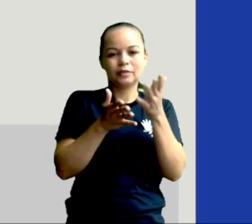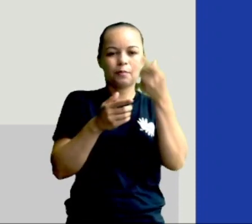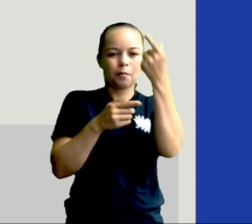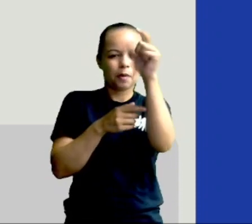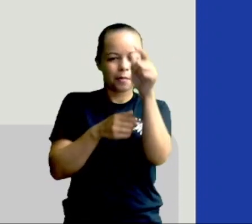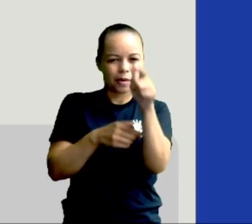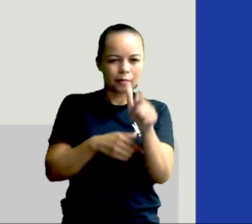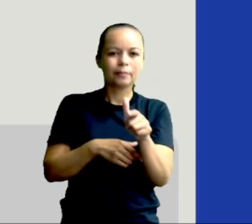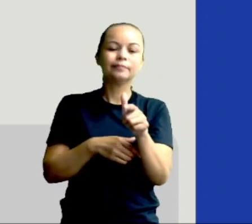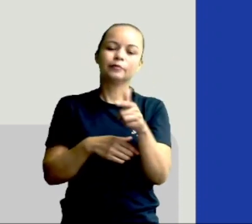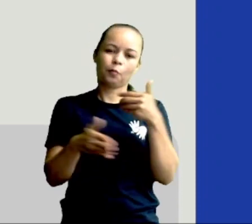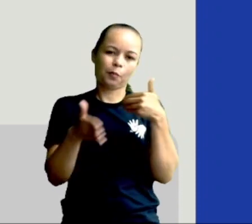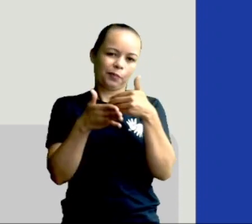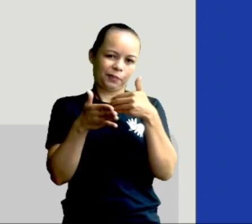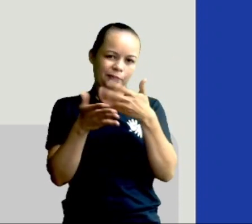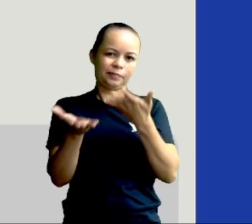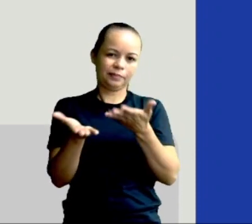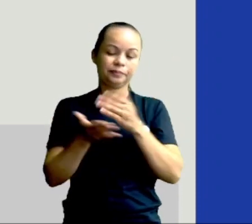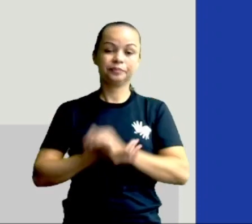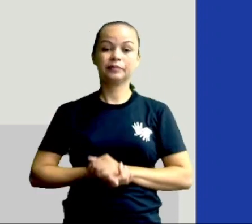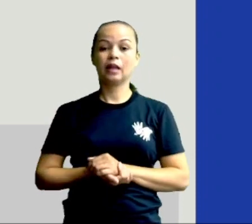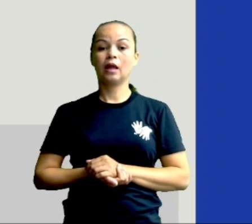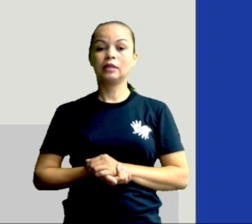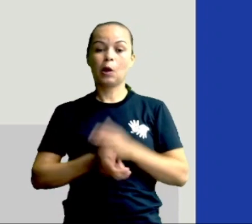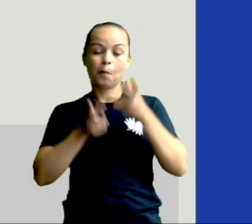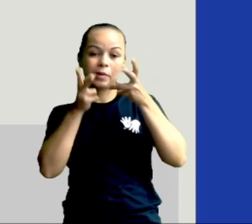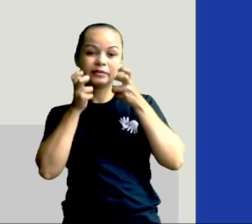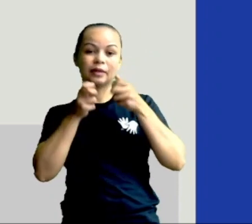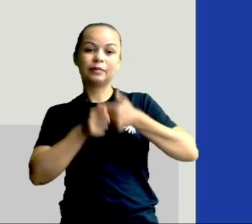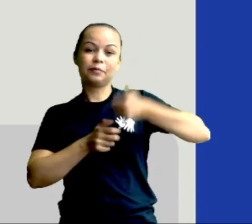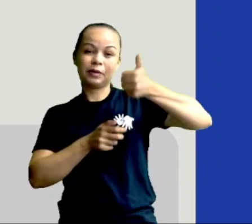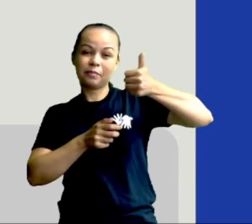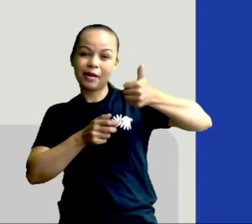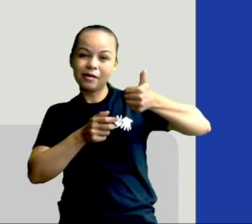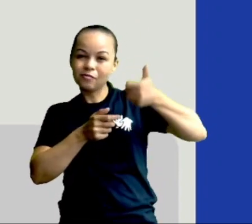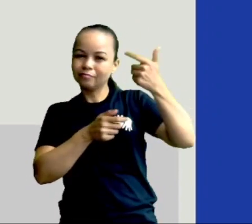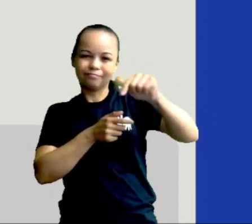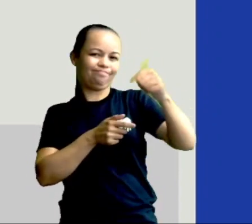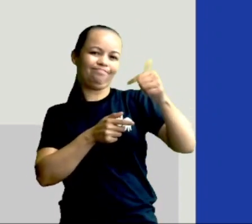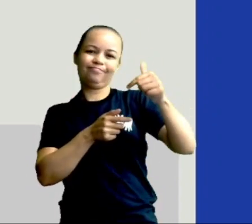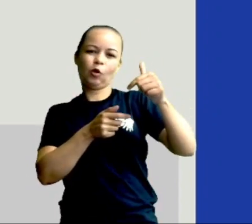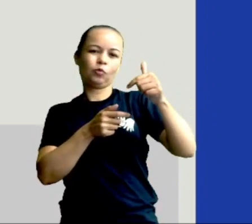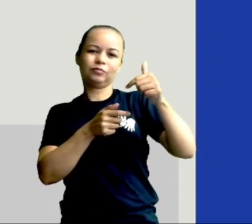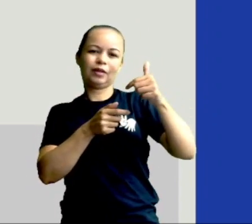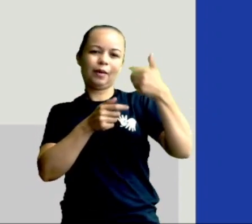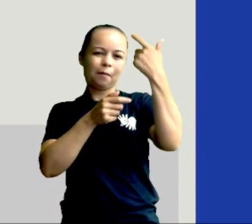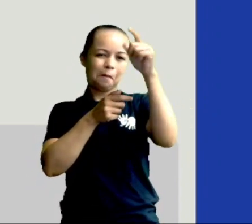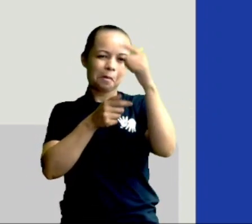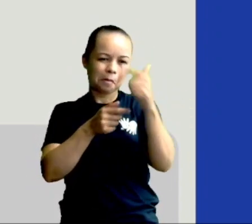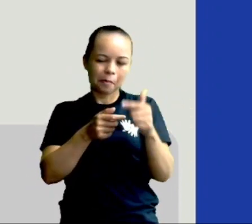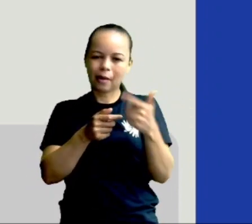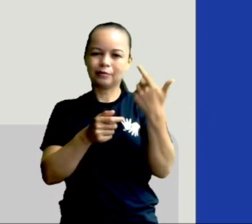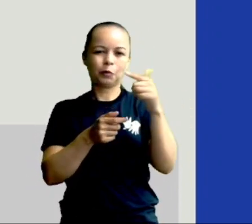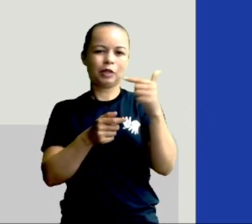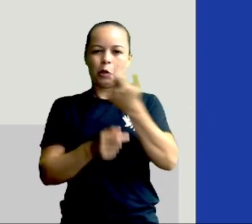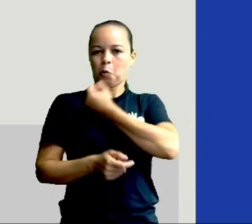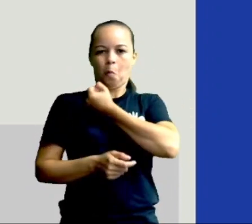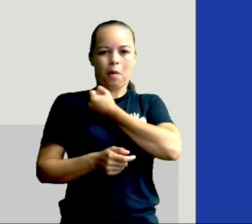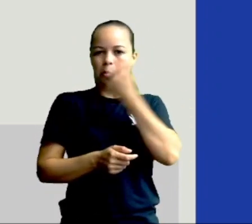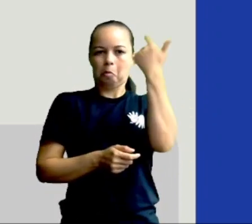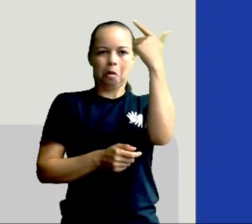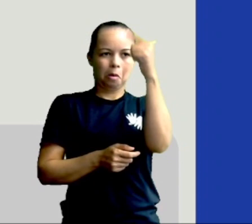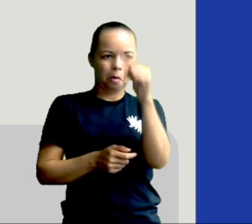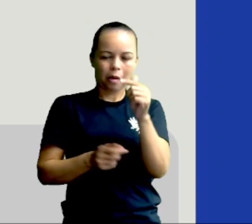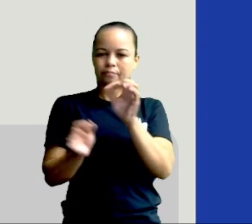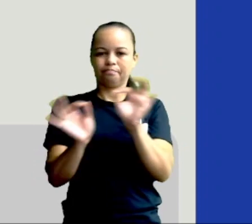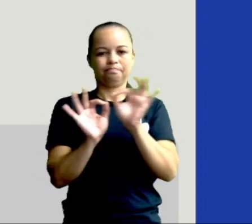repetição, eles próximos, né? Então a gente percebe que no primeiro não há repetição. Não é verdade? Não tem o número 1 repetido, nem o 9,